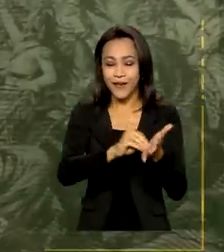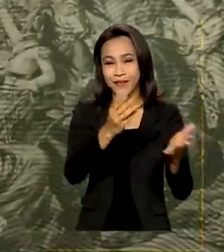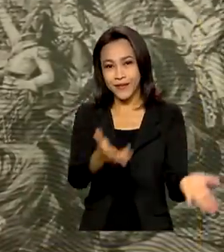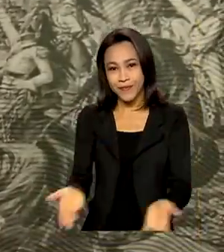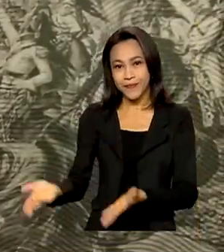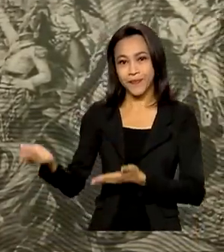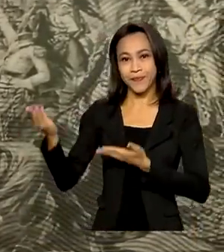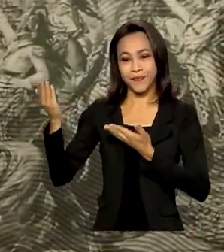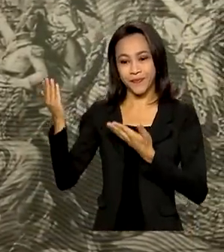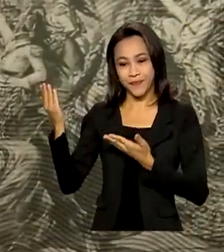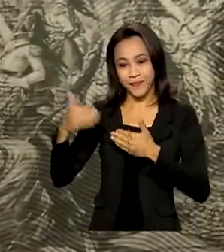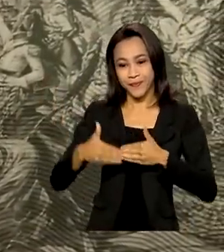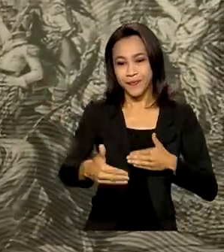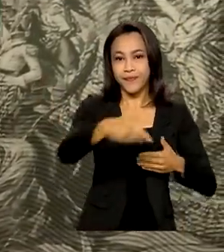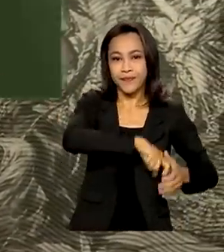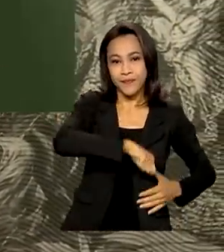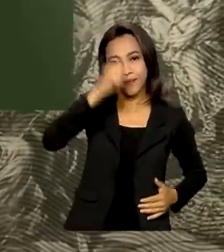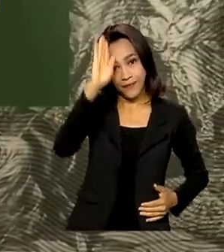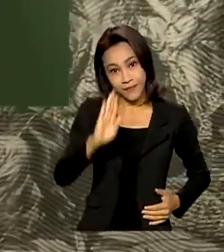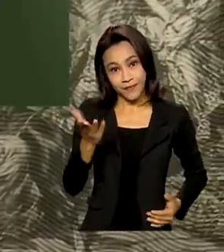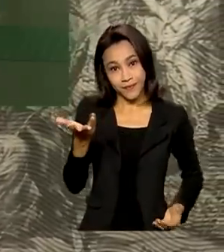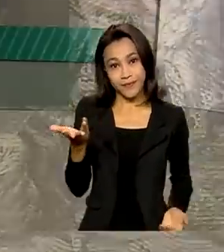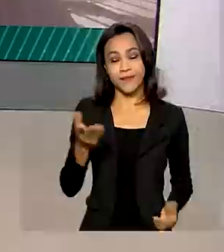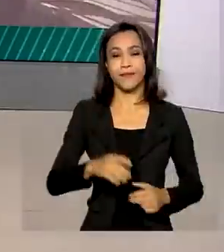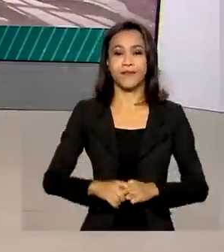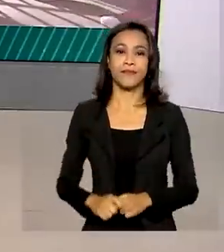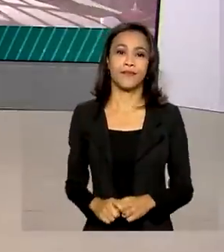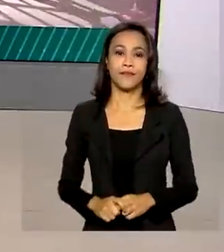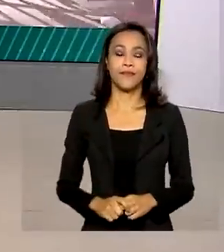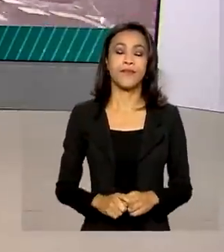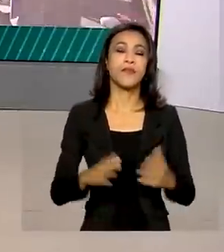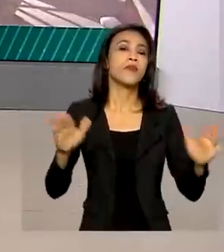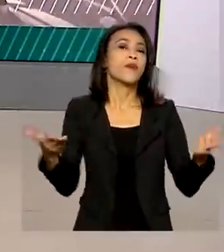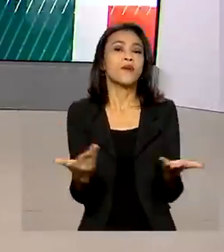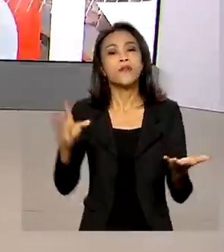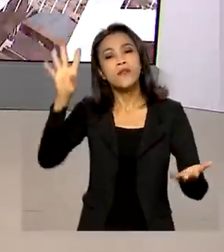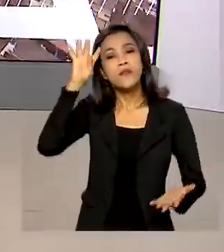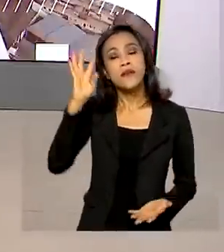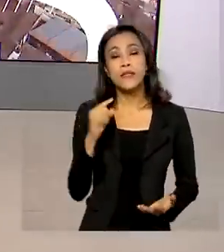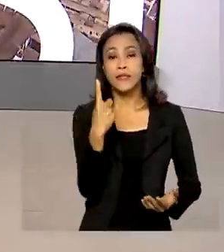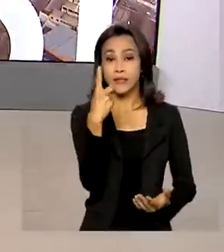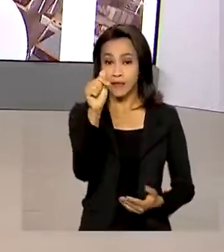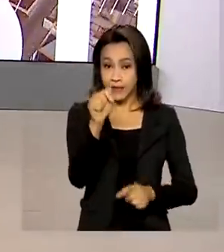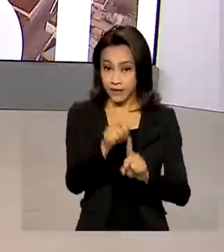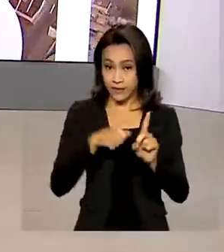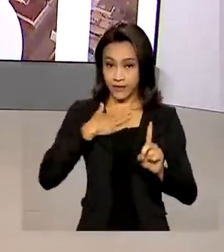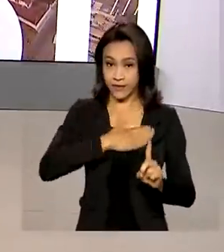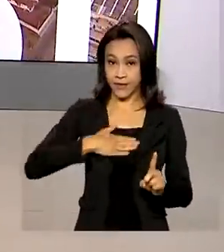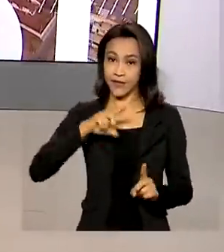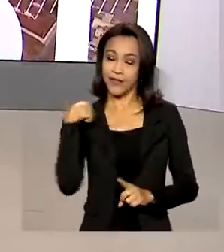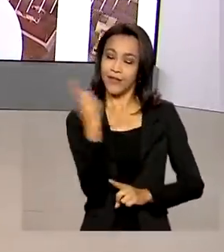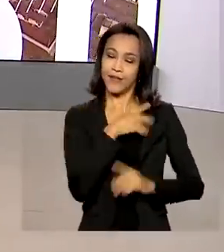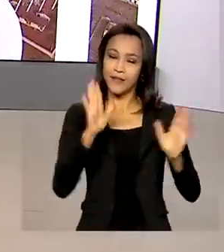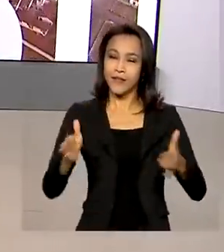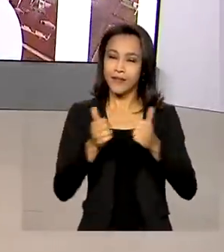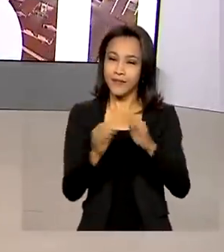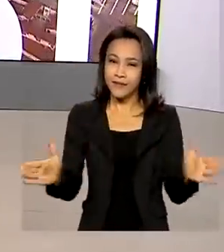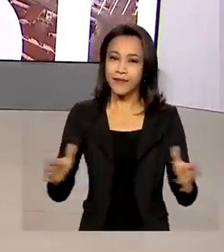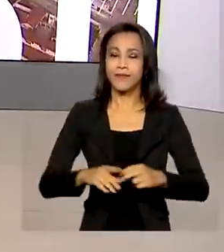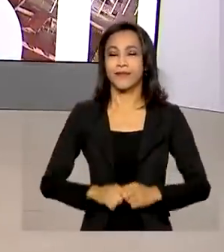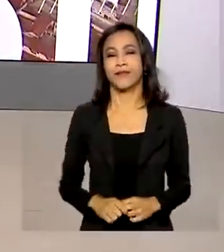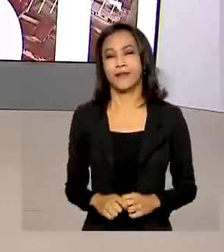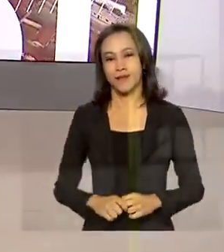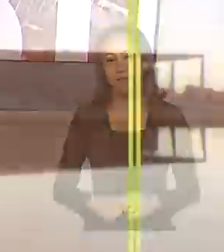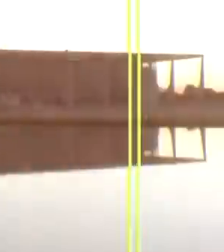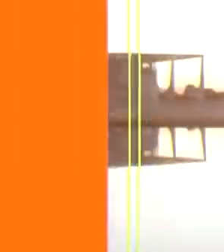para o Bicentenário da Independência do Brasil quarta-feira Dezessete de agosto o Brasil em dia já está